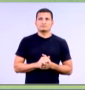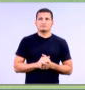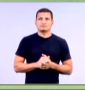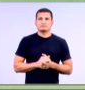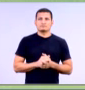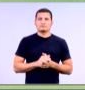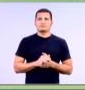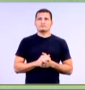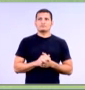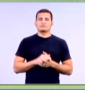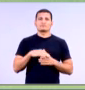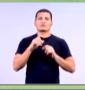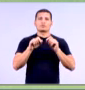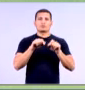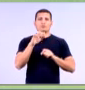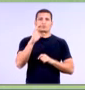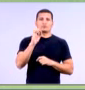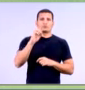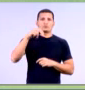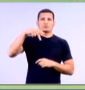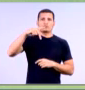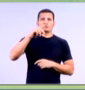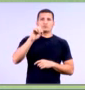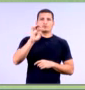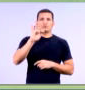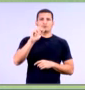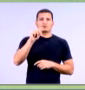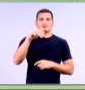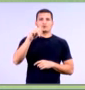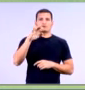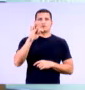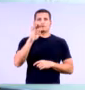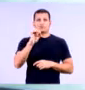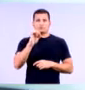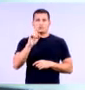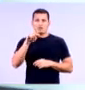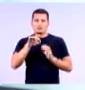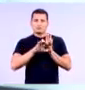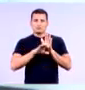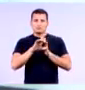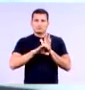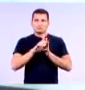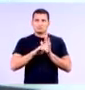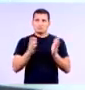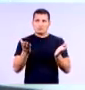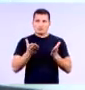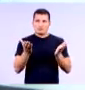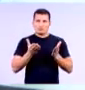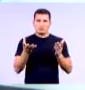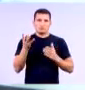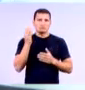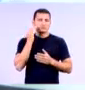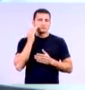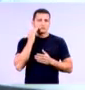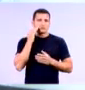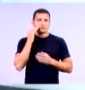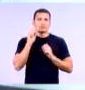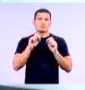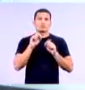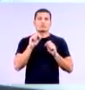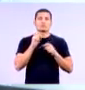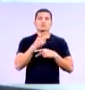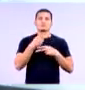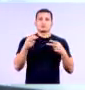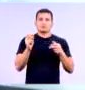Então, o que o comportamento, o que define o comportamento? É aquele conceito. Agora a gente vai definir o que o objeto